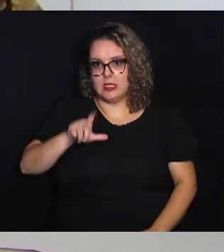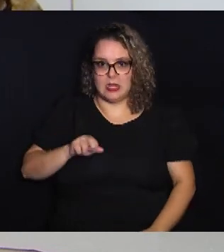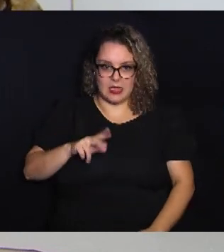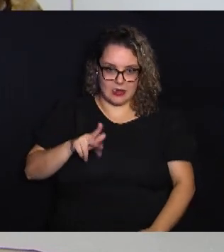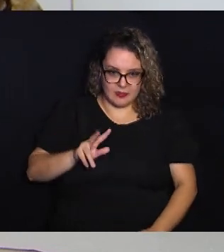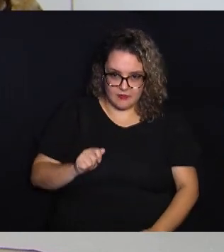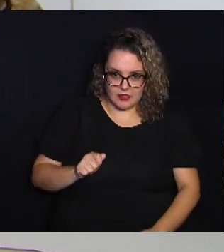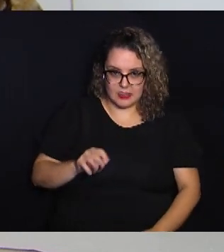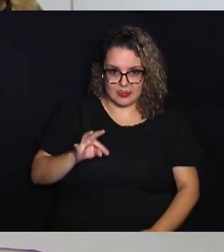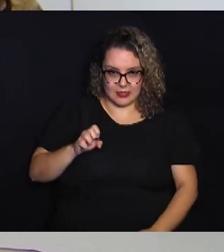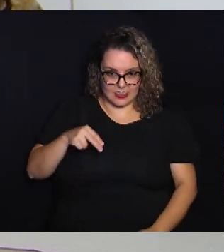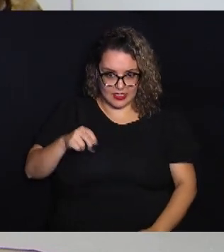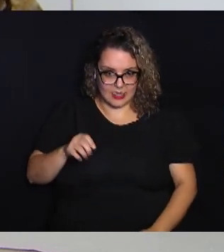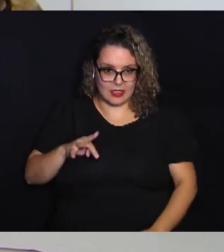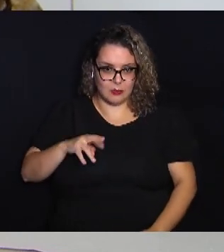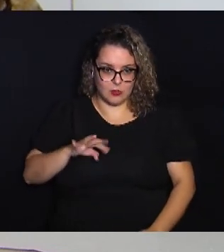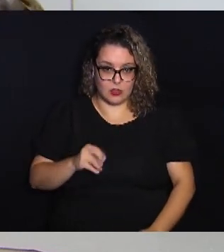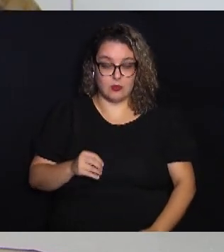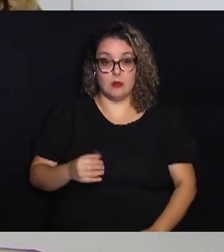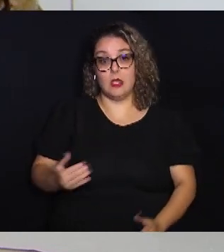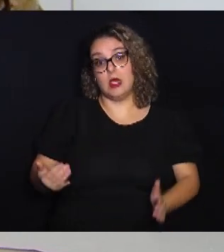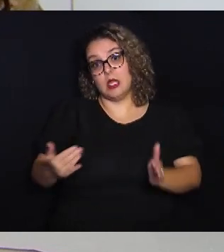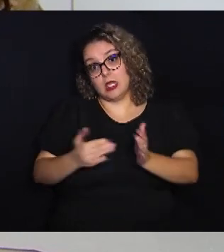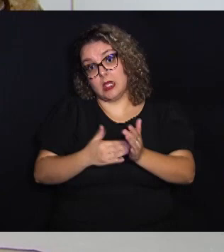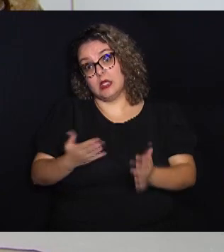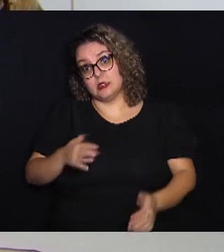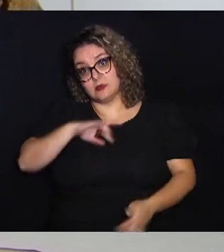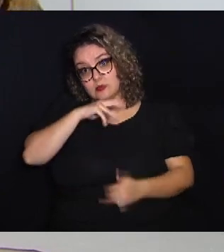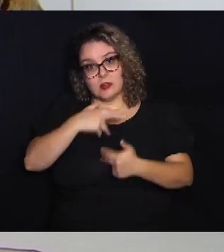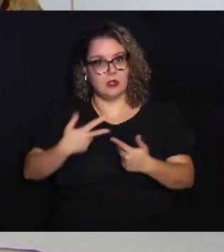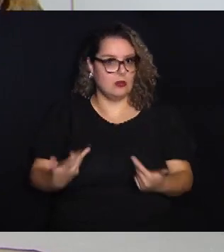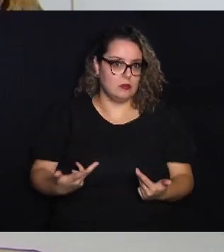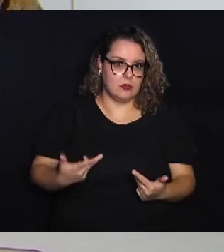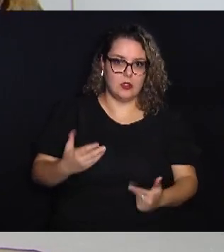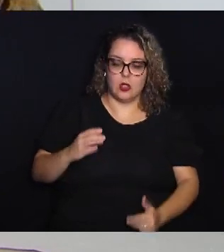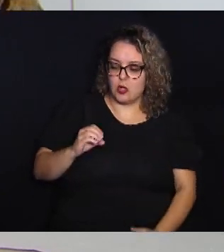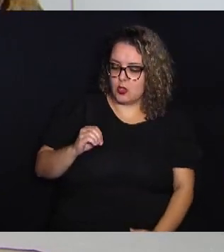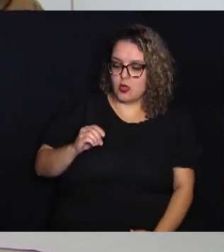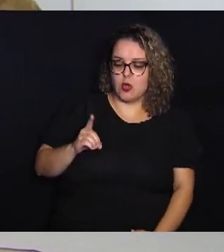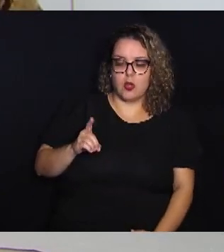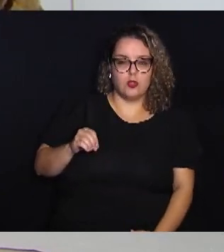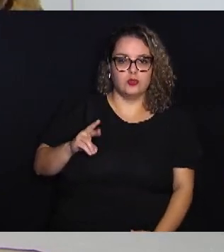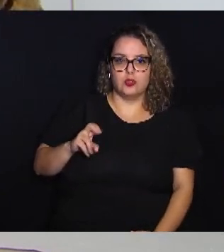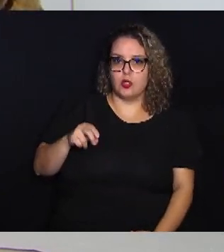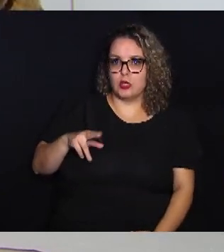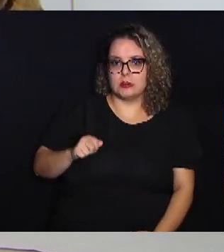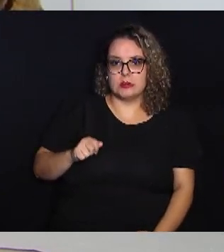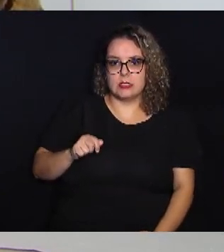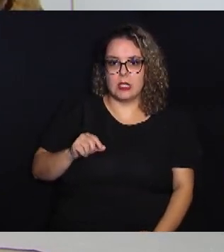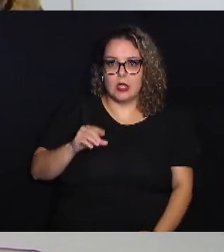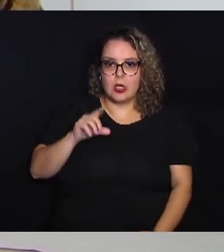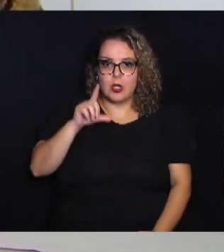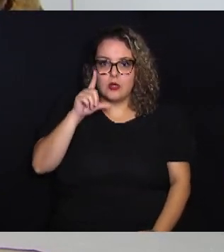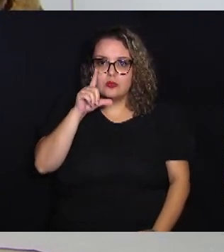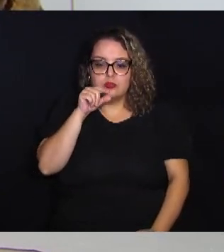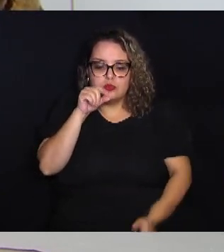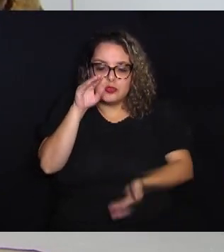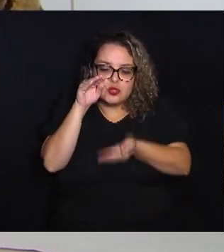de tenebro, né? Até animais como codorninhas, filhotes de codorna,